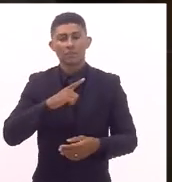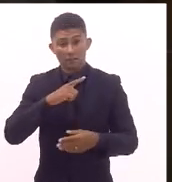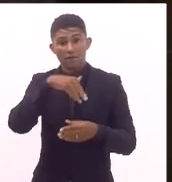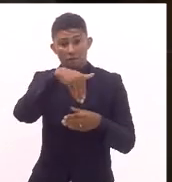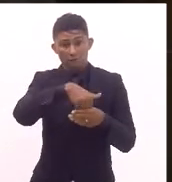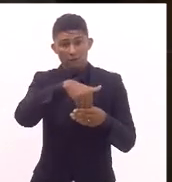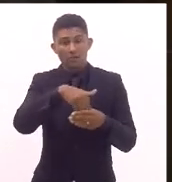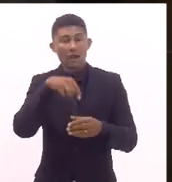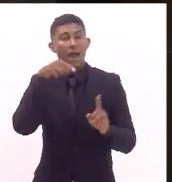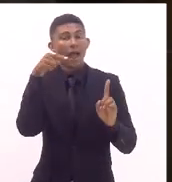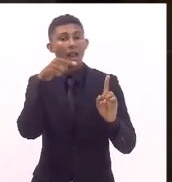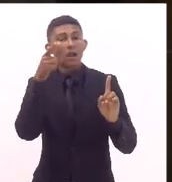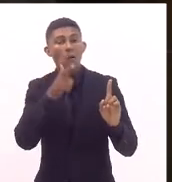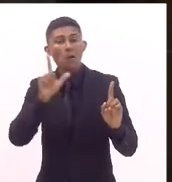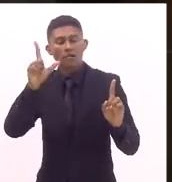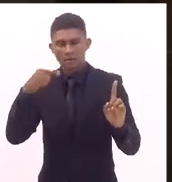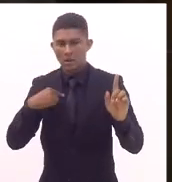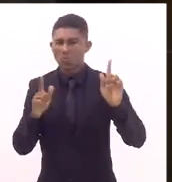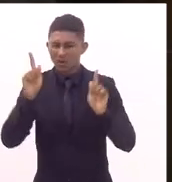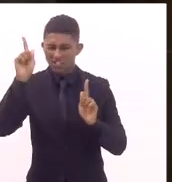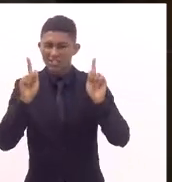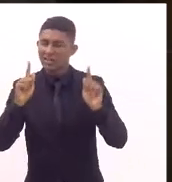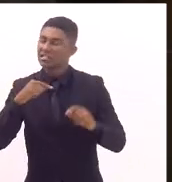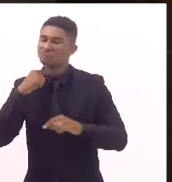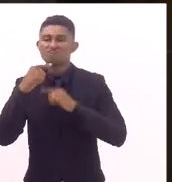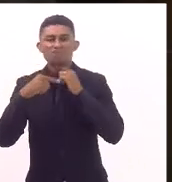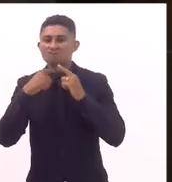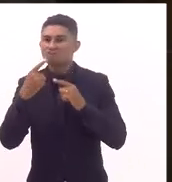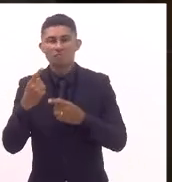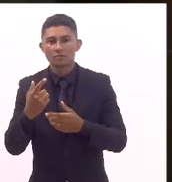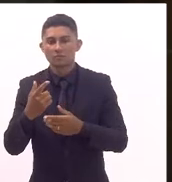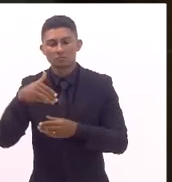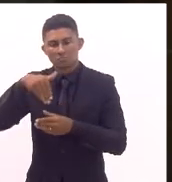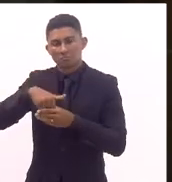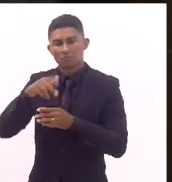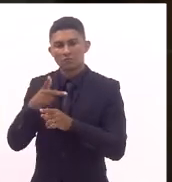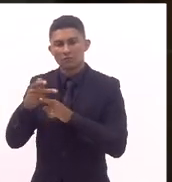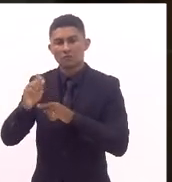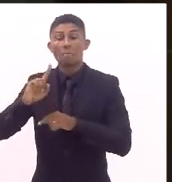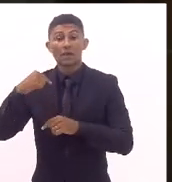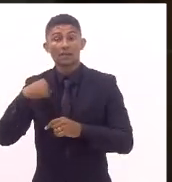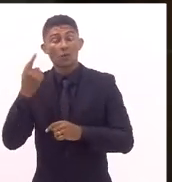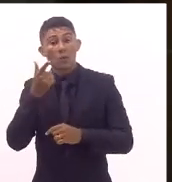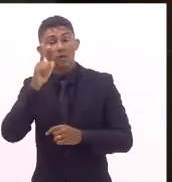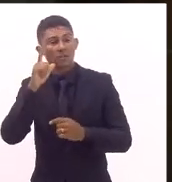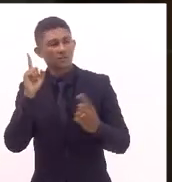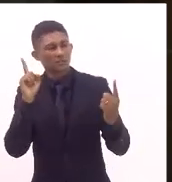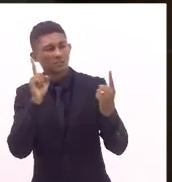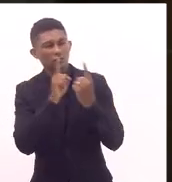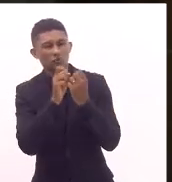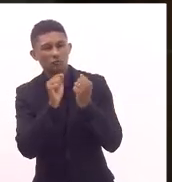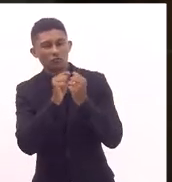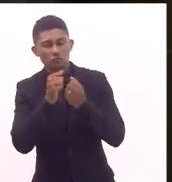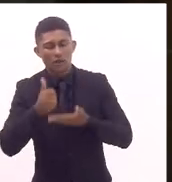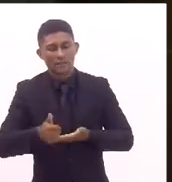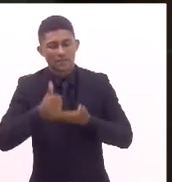foi Eleita eu tinha sido candidata não fui e foi cedo assessora saber né Gente vocês não tem noção